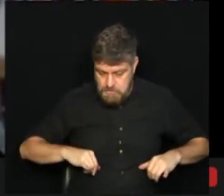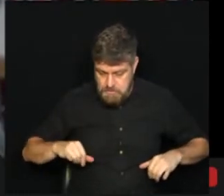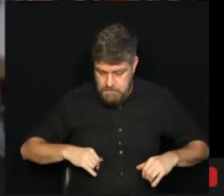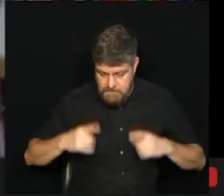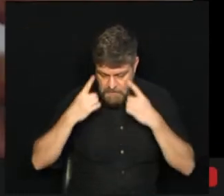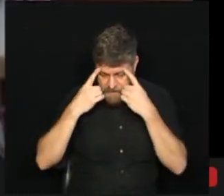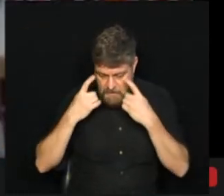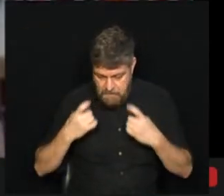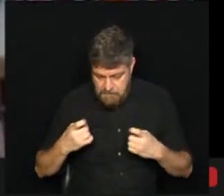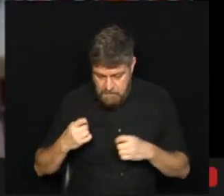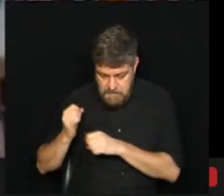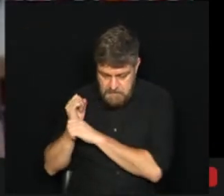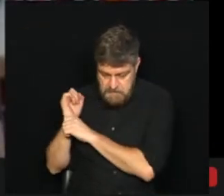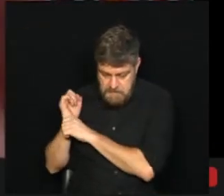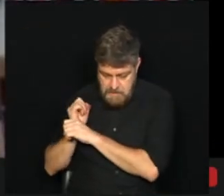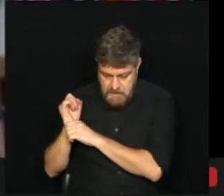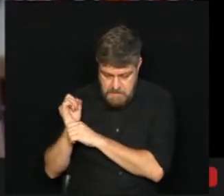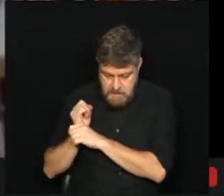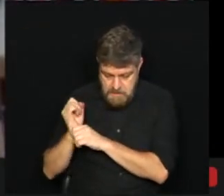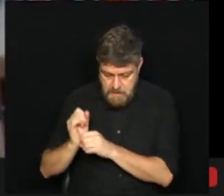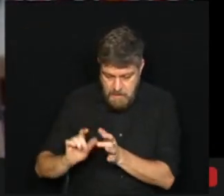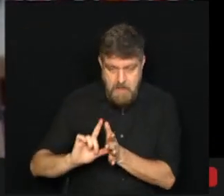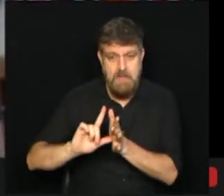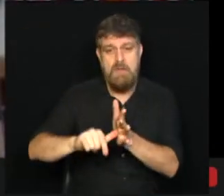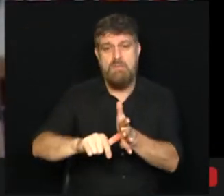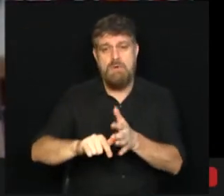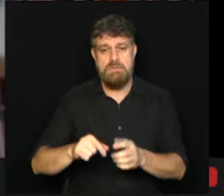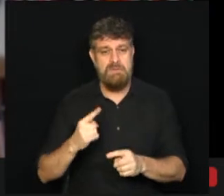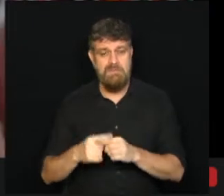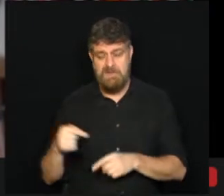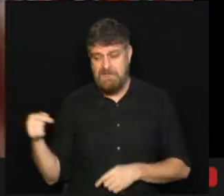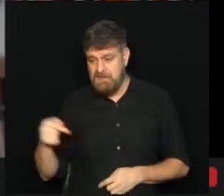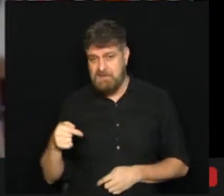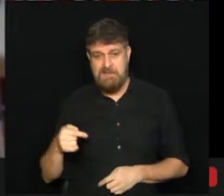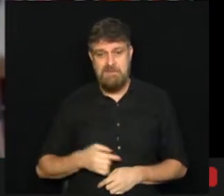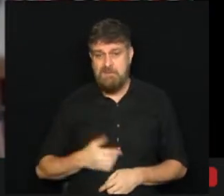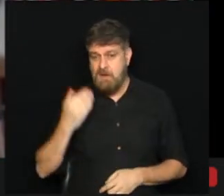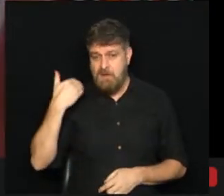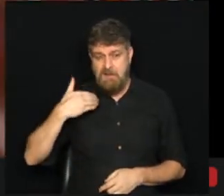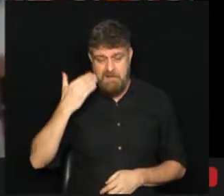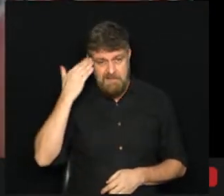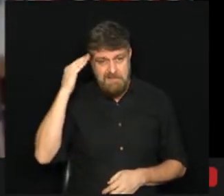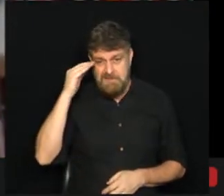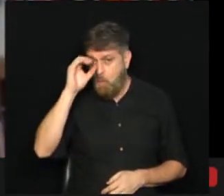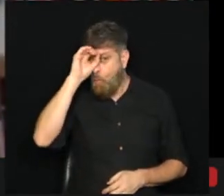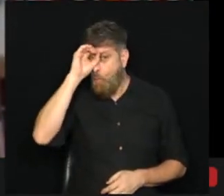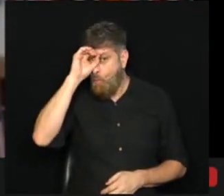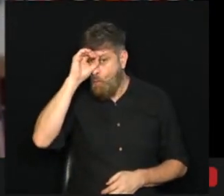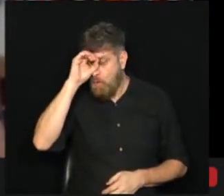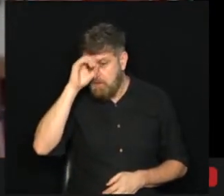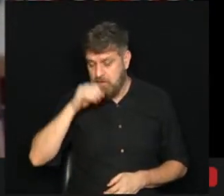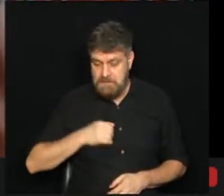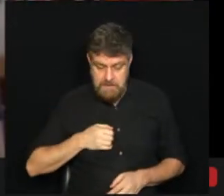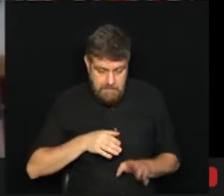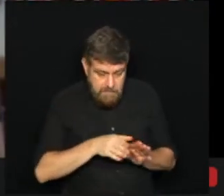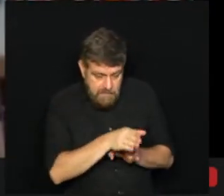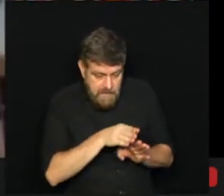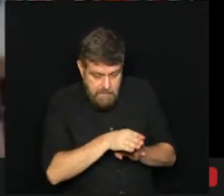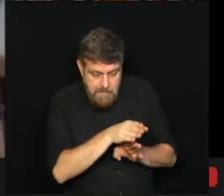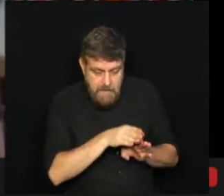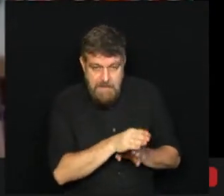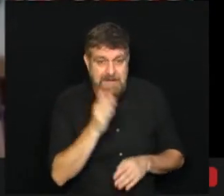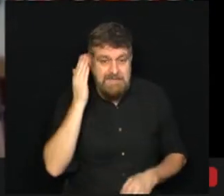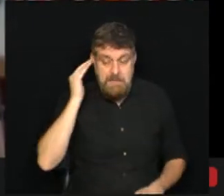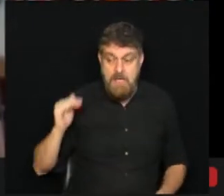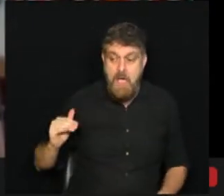violência anos depois, né? Porque não houve uma discussão sobre o que podia e o que não podia, qual o limite que um